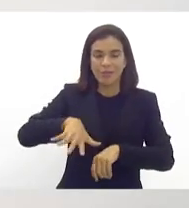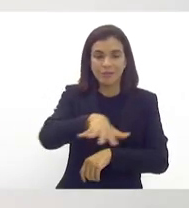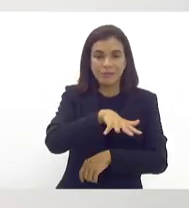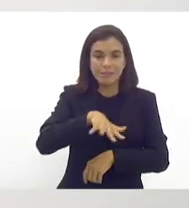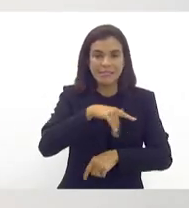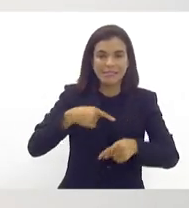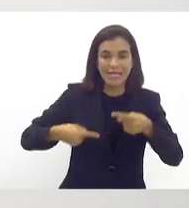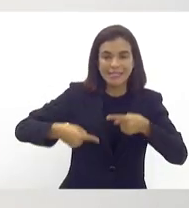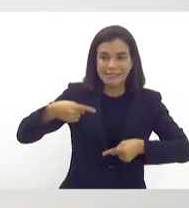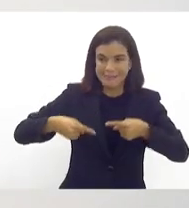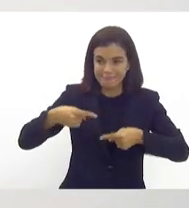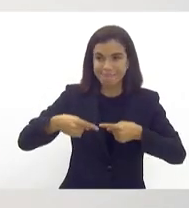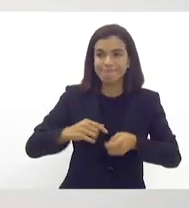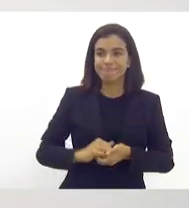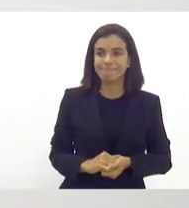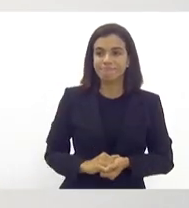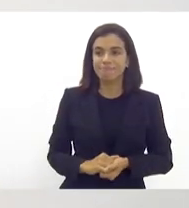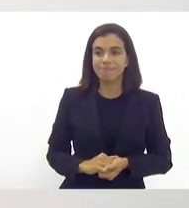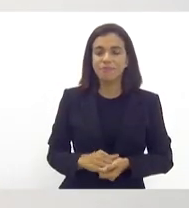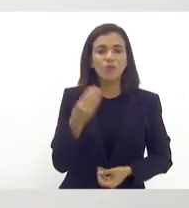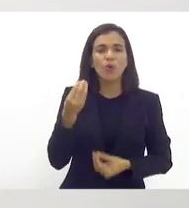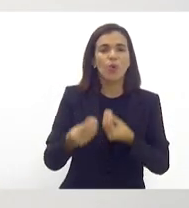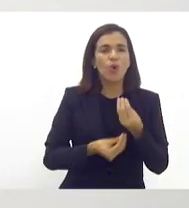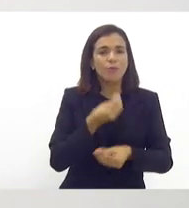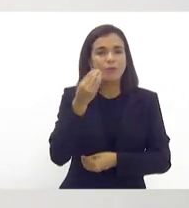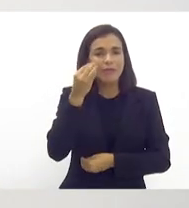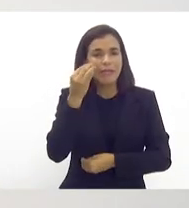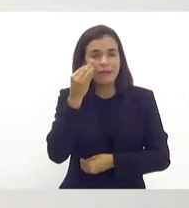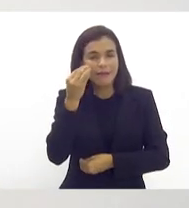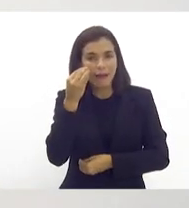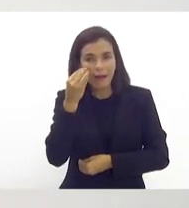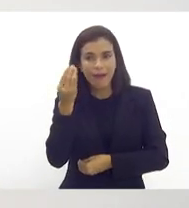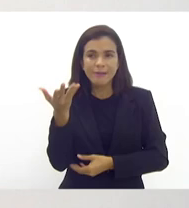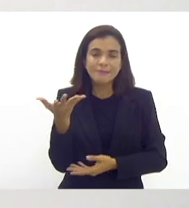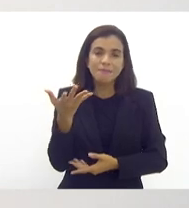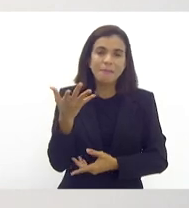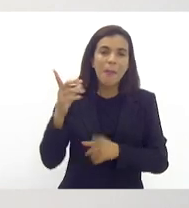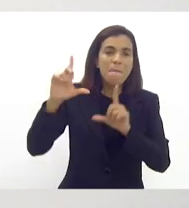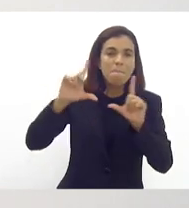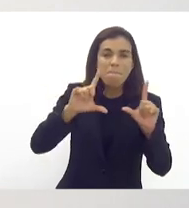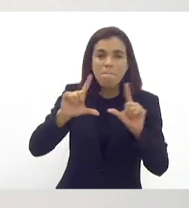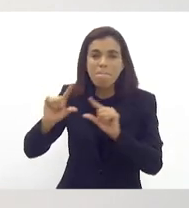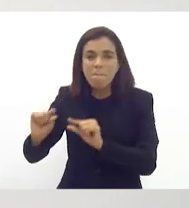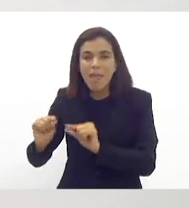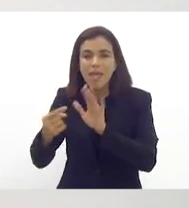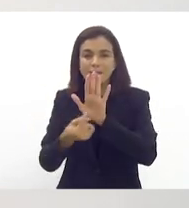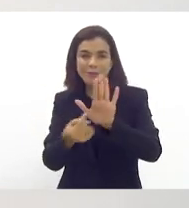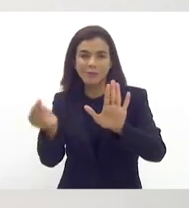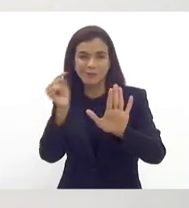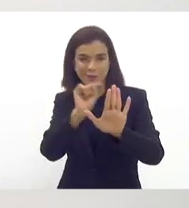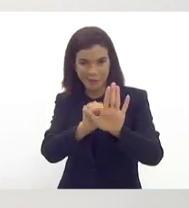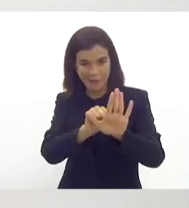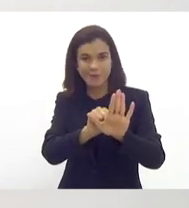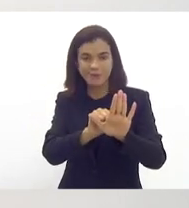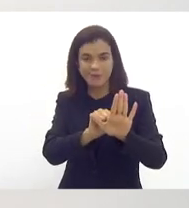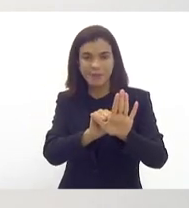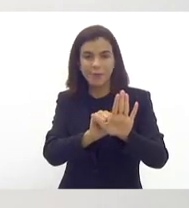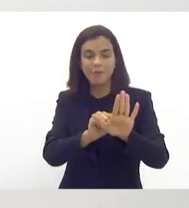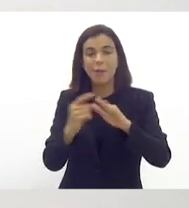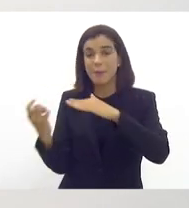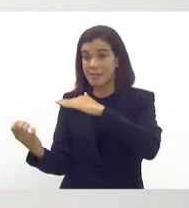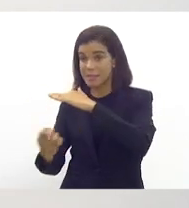tá debatendo Então como tentar deixar menos ambíguo se assim a gente pode falaras